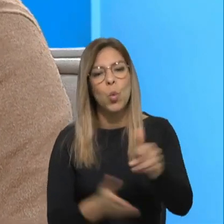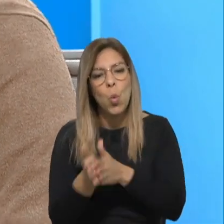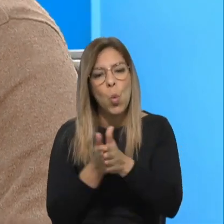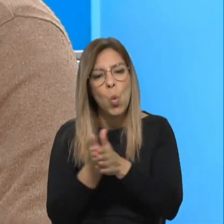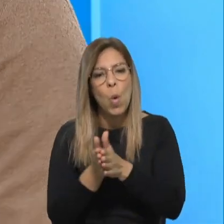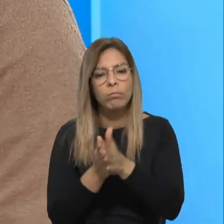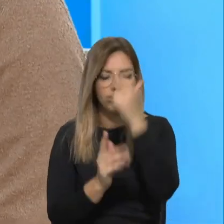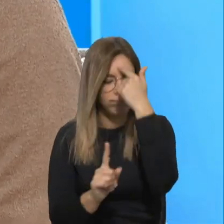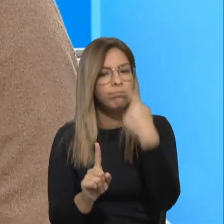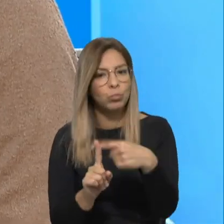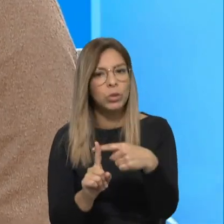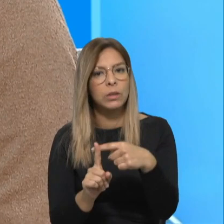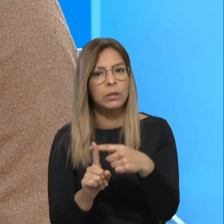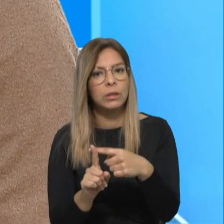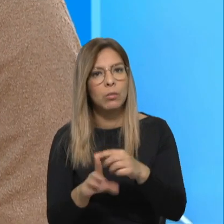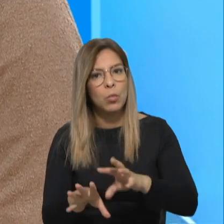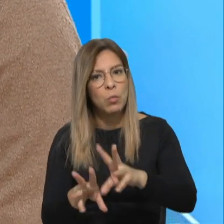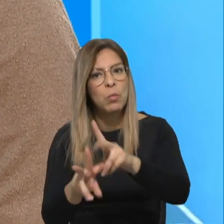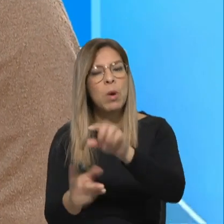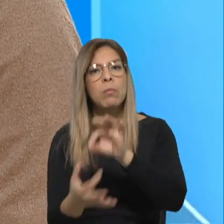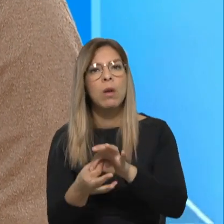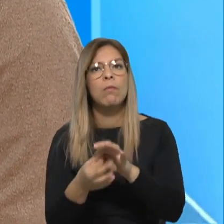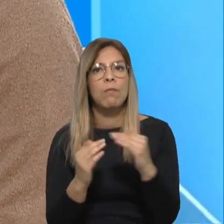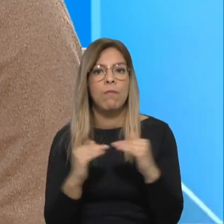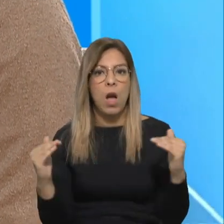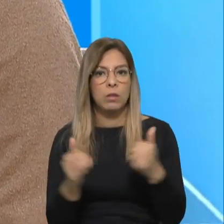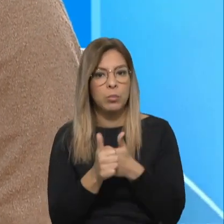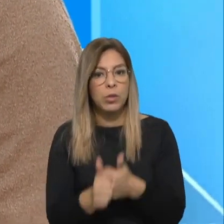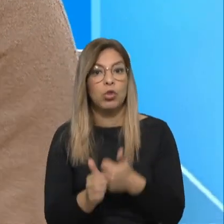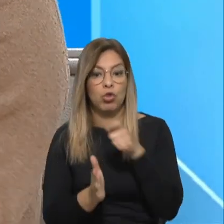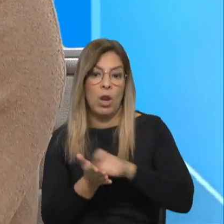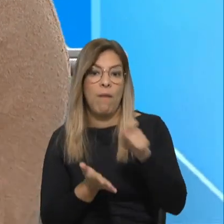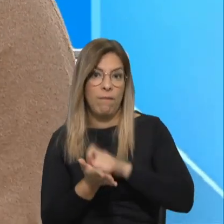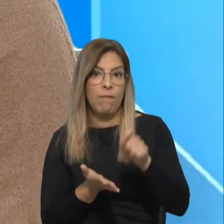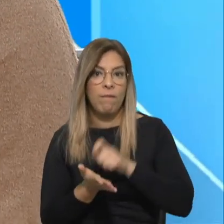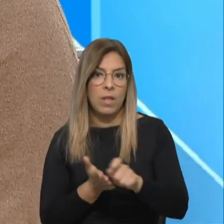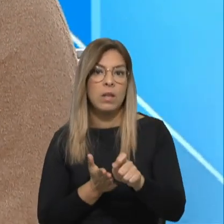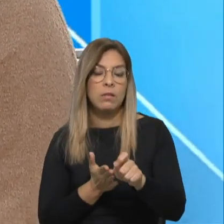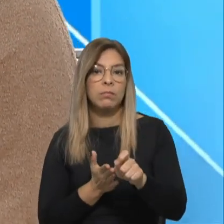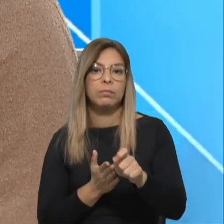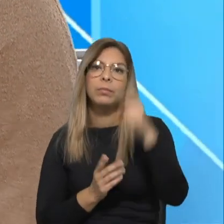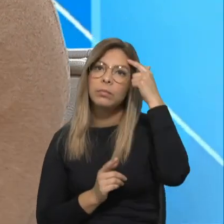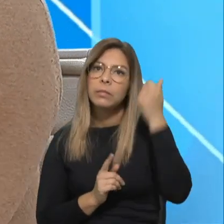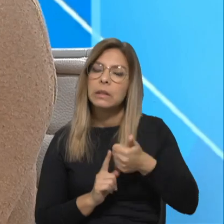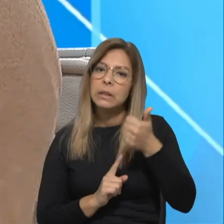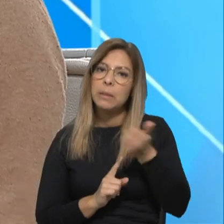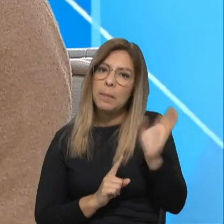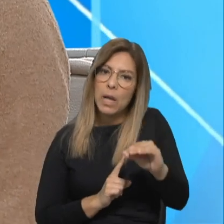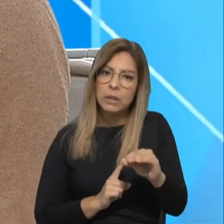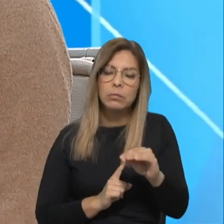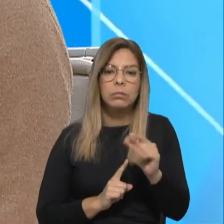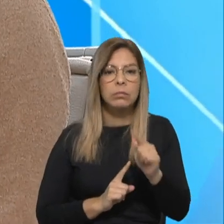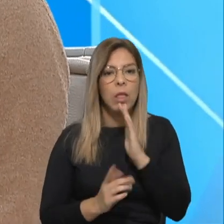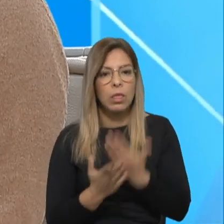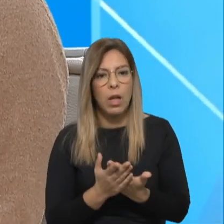seu contributo. E depois há ali uma fase que é o do escrever, que as pessoas vão recolher todos os contributos e